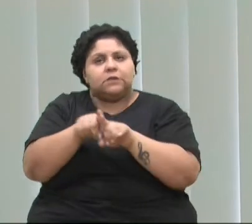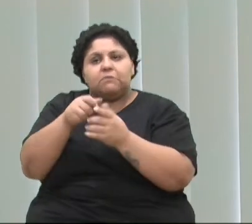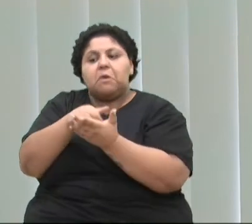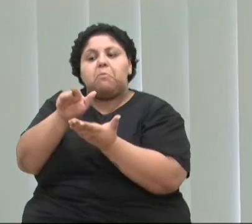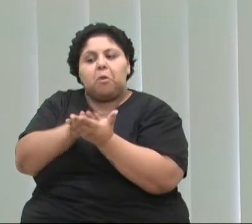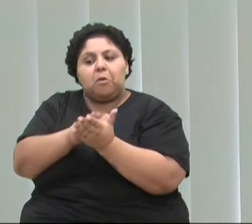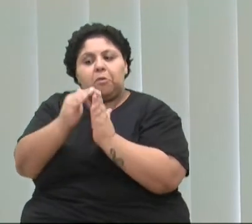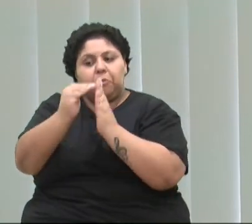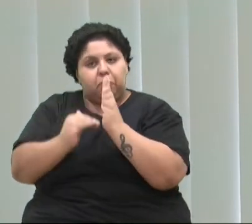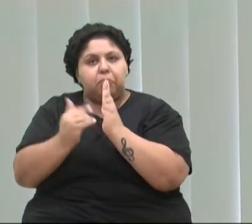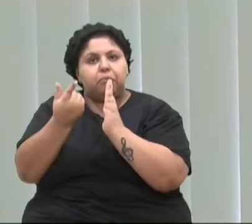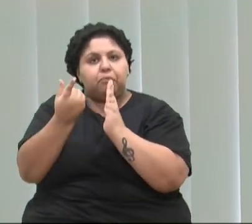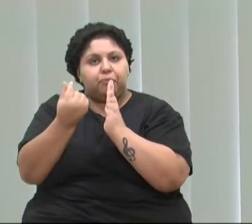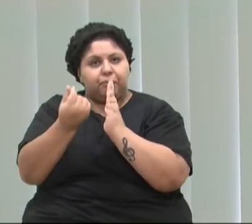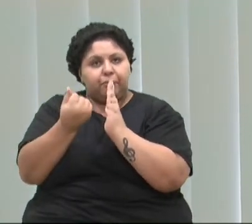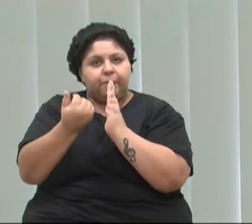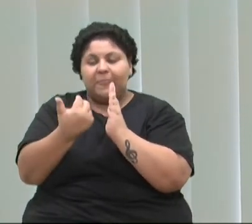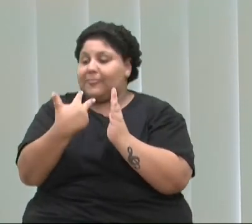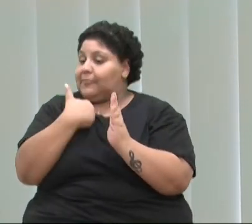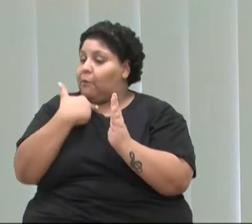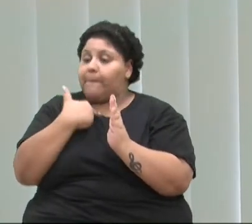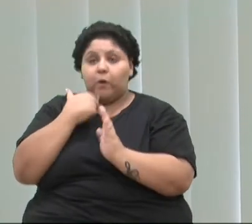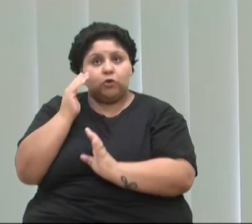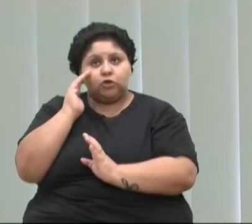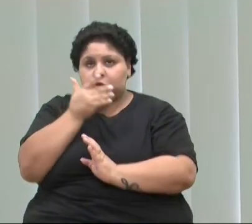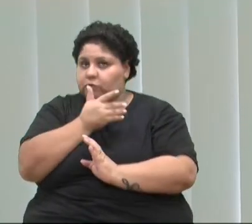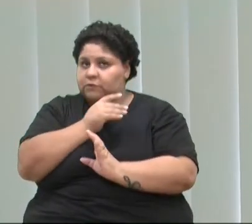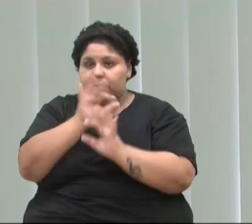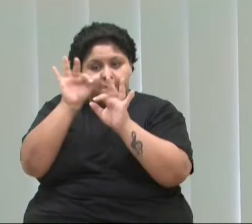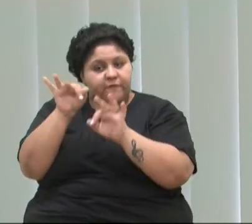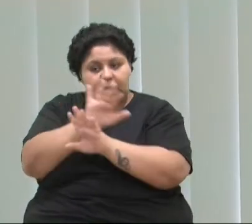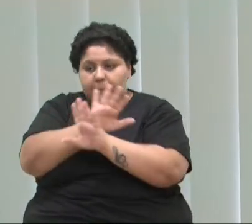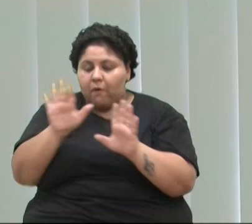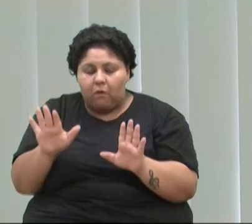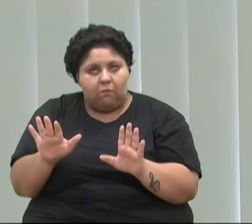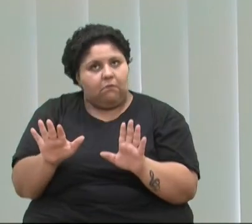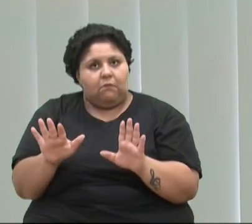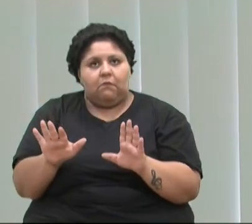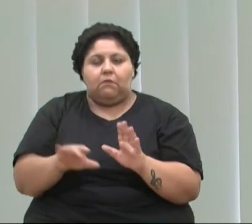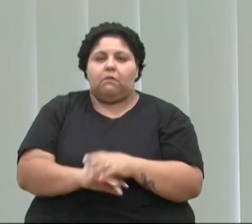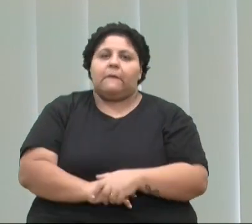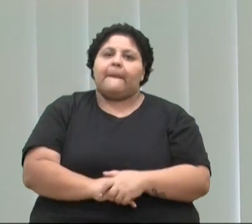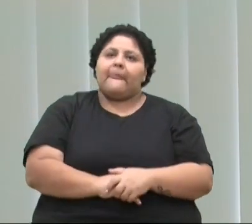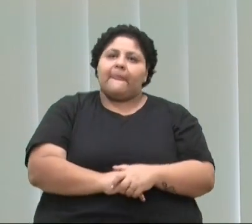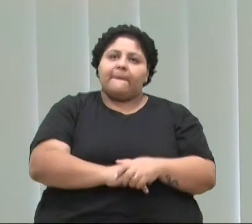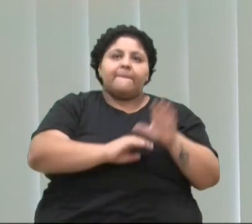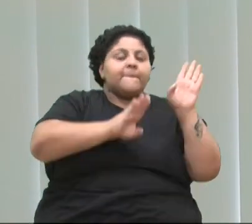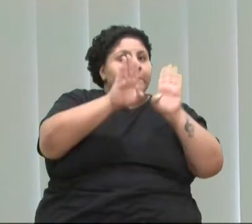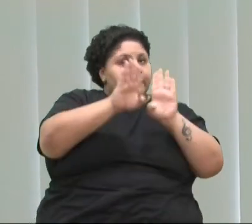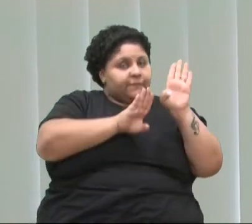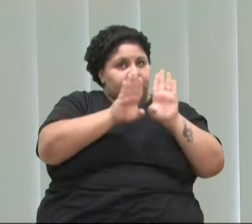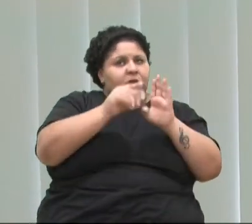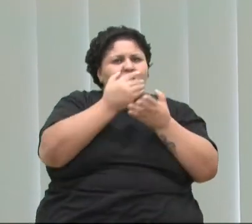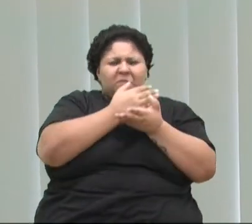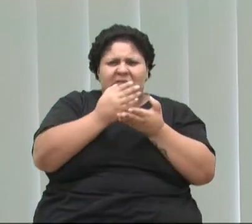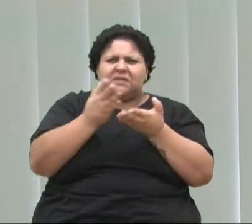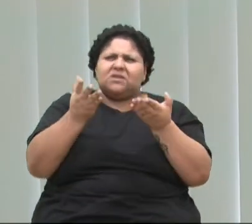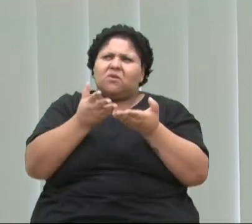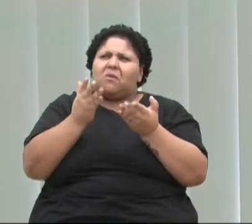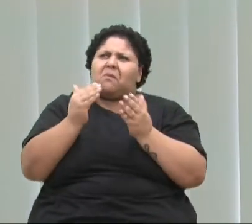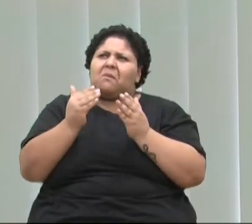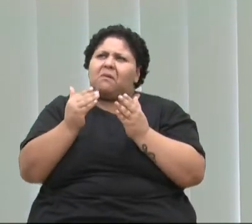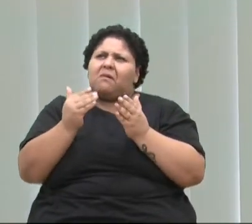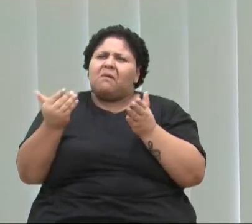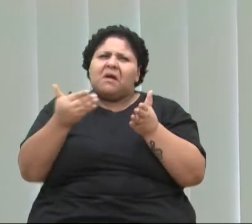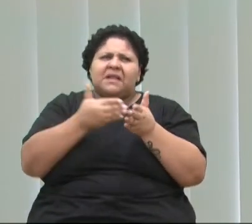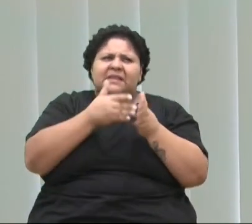desconto da fatura. Isso não pode acontecer e ponto, não tem desculpa, não tem falação. A licitação deve estar saindo agora, no máximo final